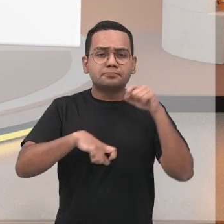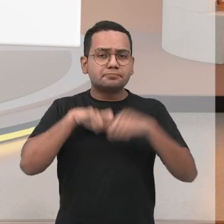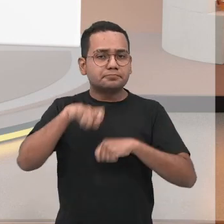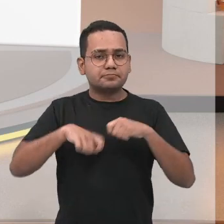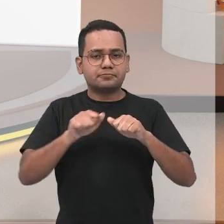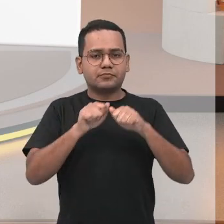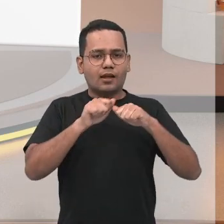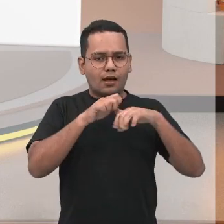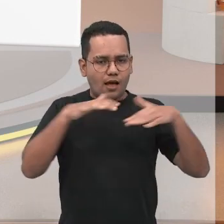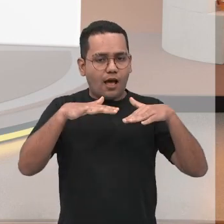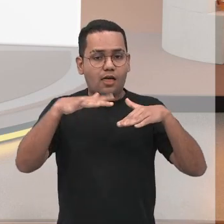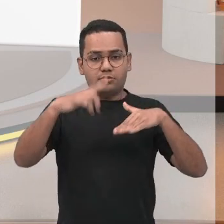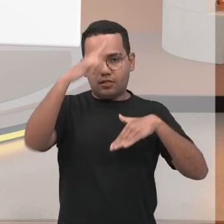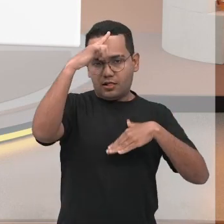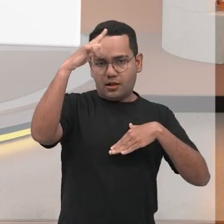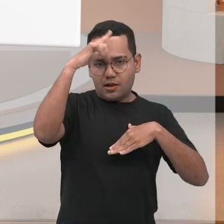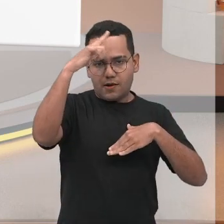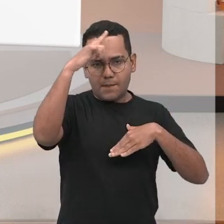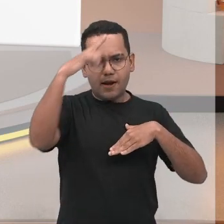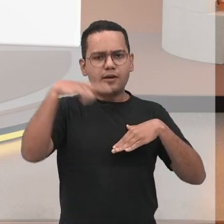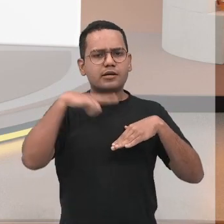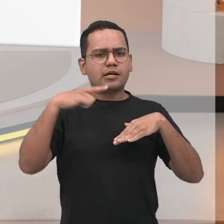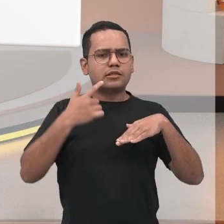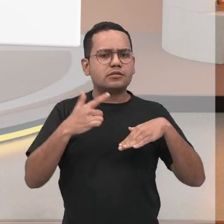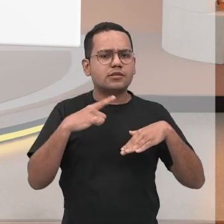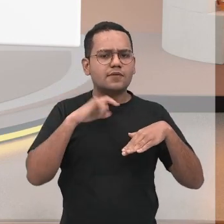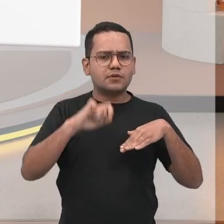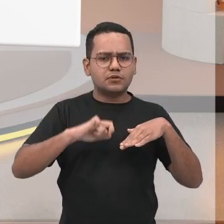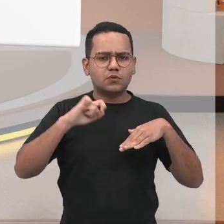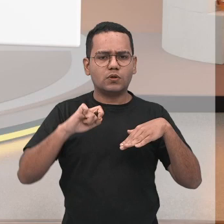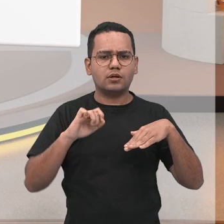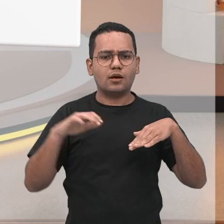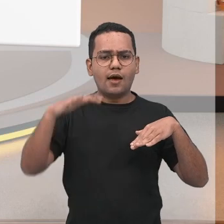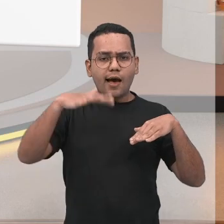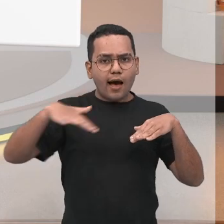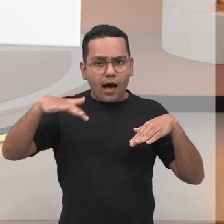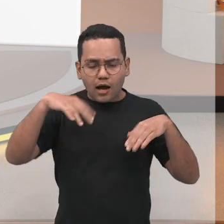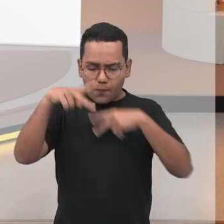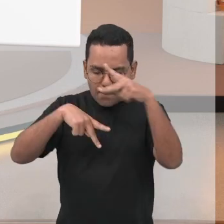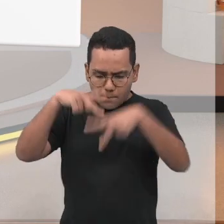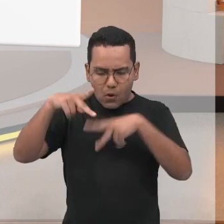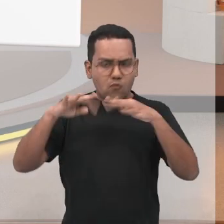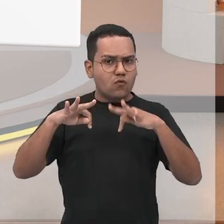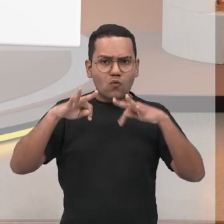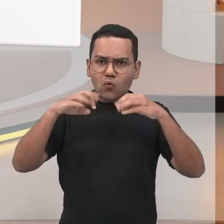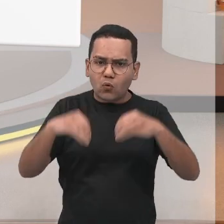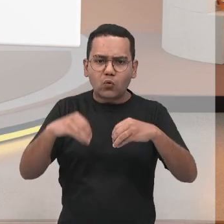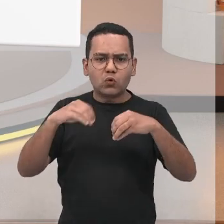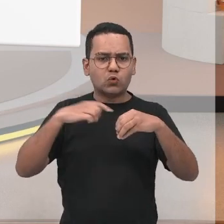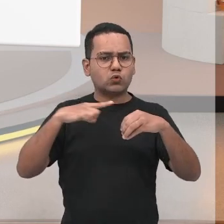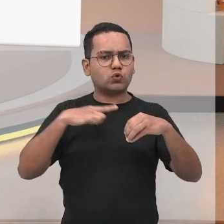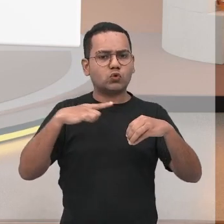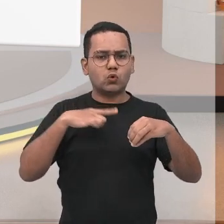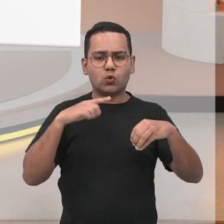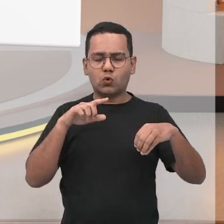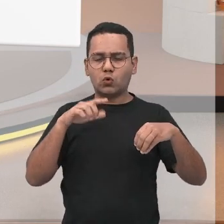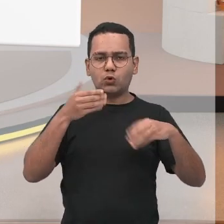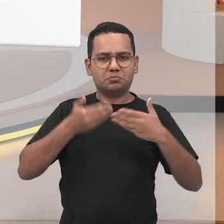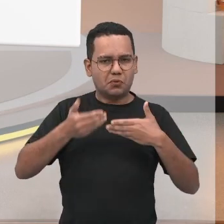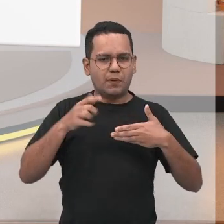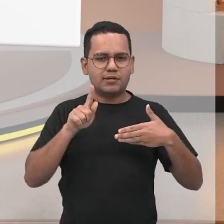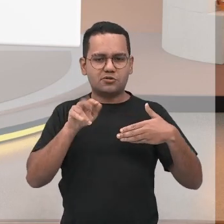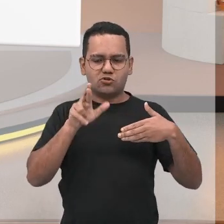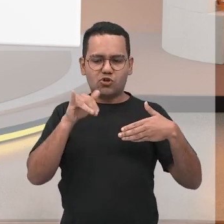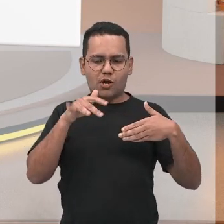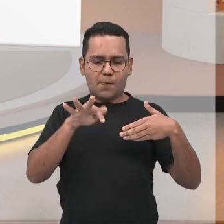da Alemanha com a incorporação de todos os povos de origem germânica no que a gente vai conhecer como a Grande